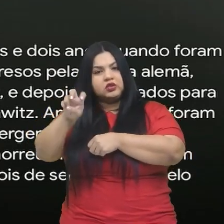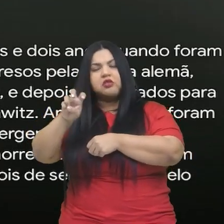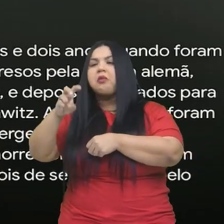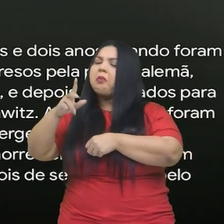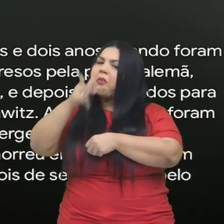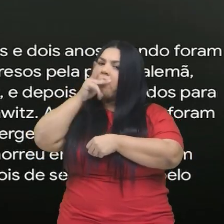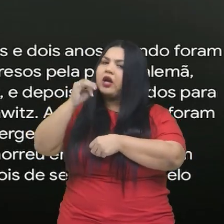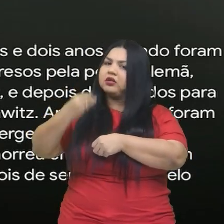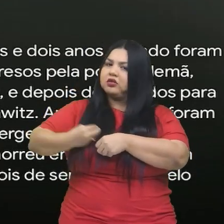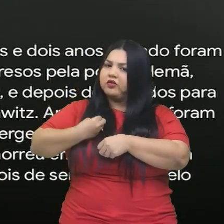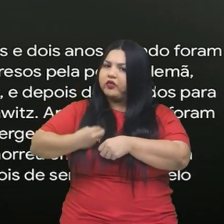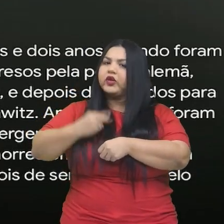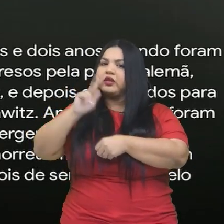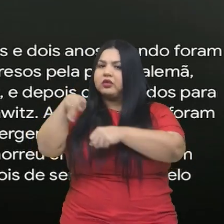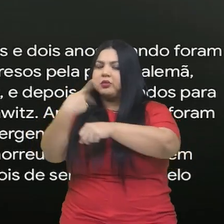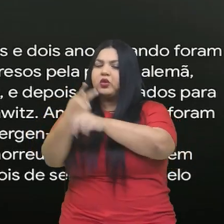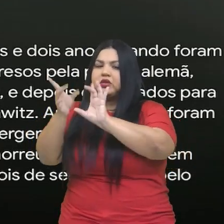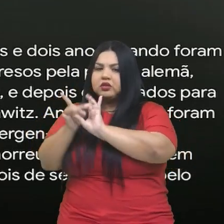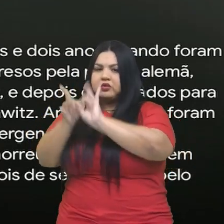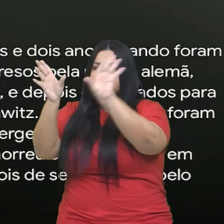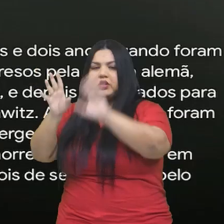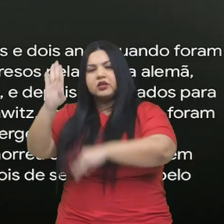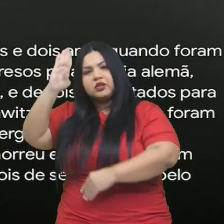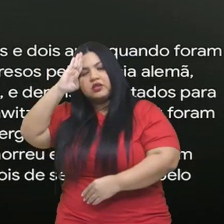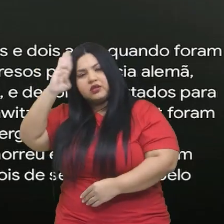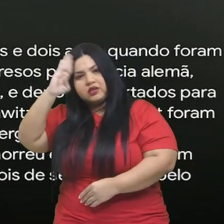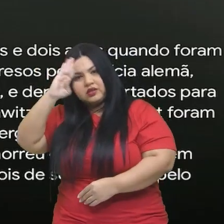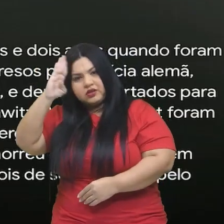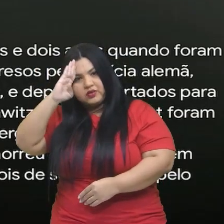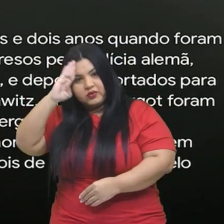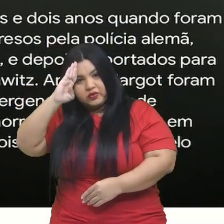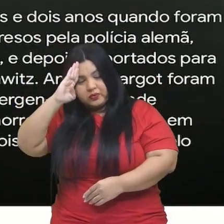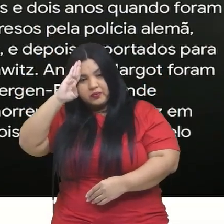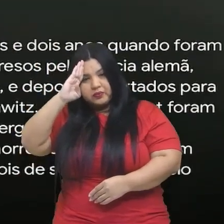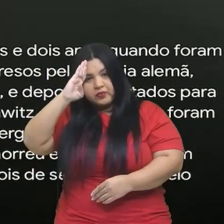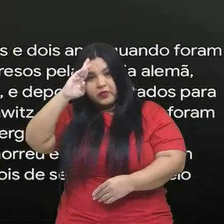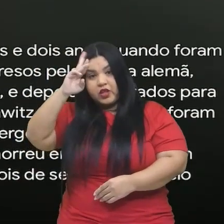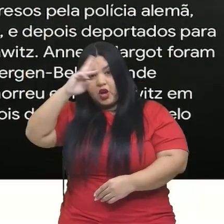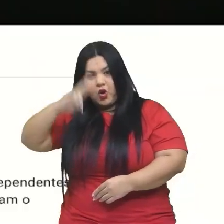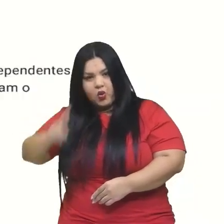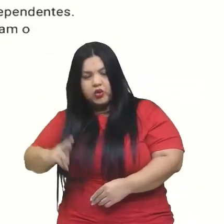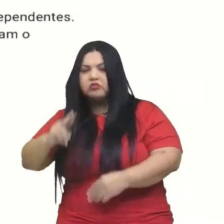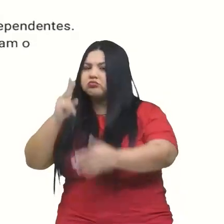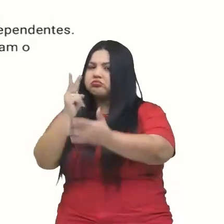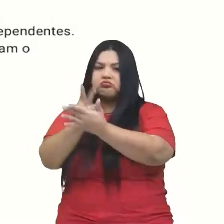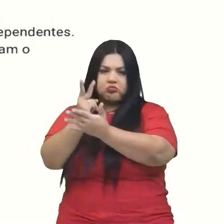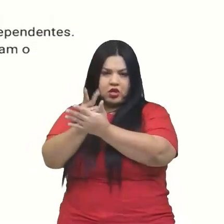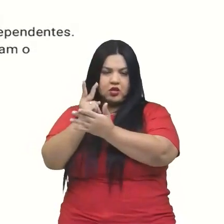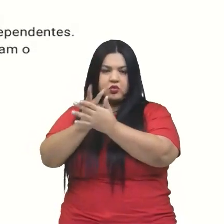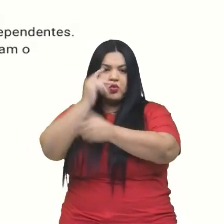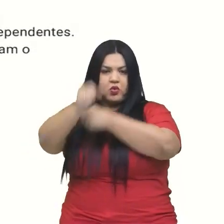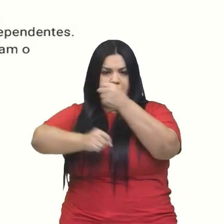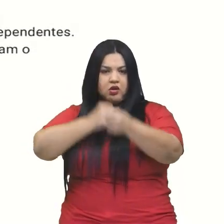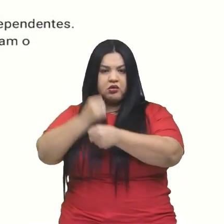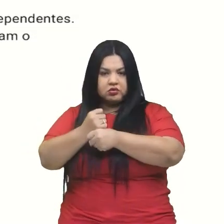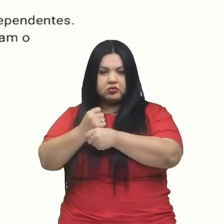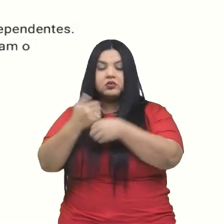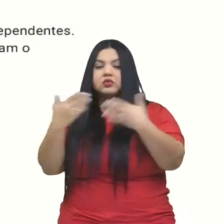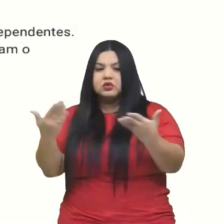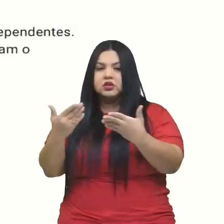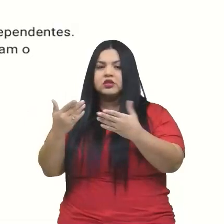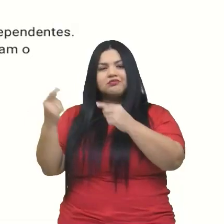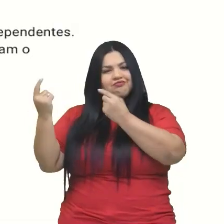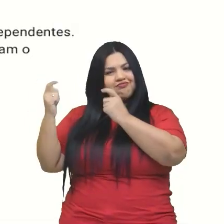ele foi libertado pelo exército soviético no mesmo ano, né? Então, créditos